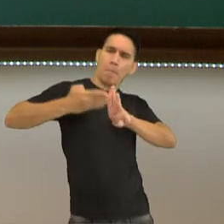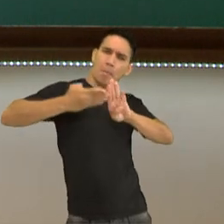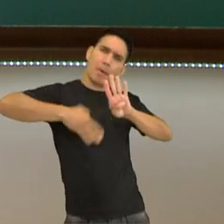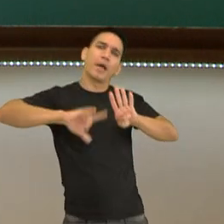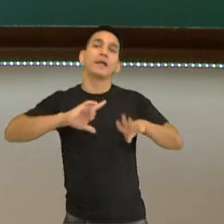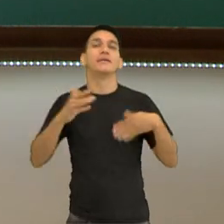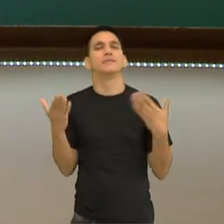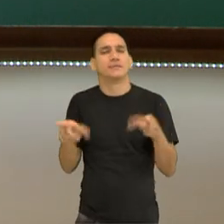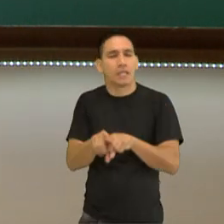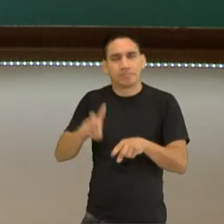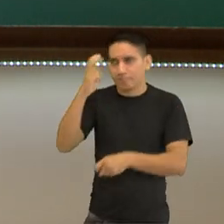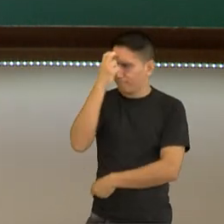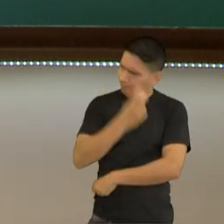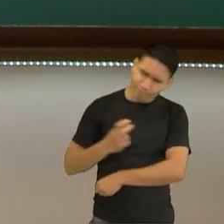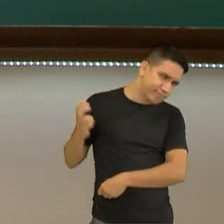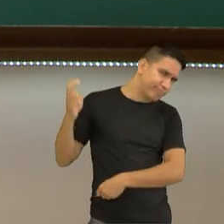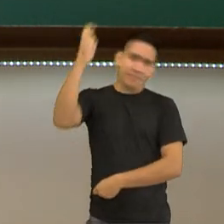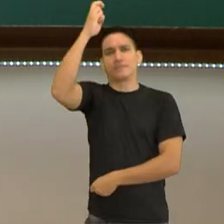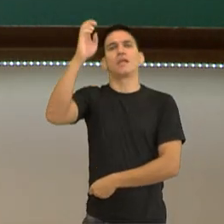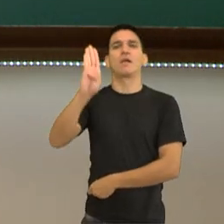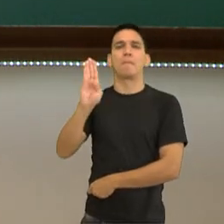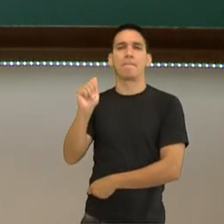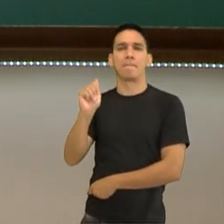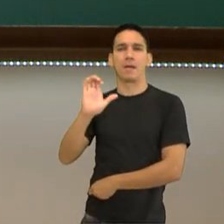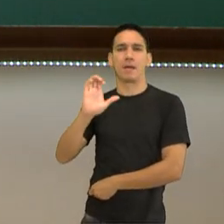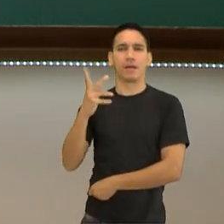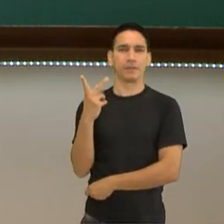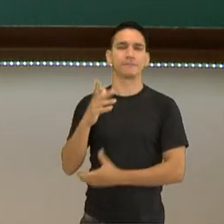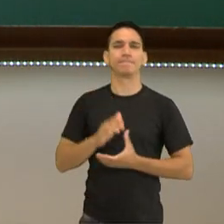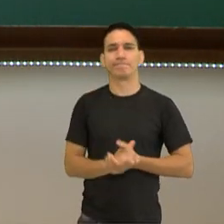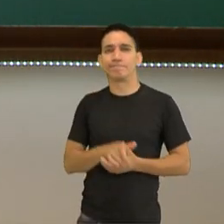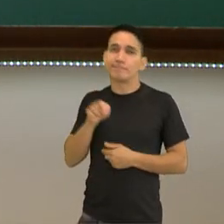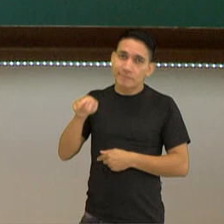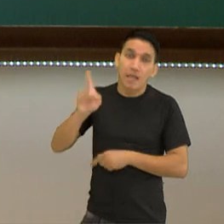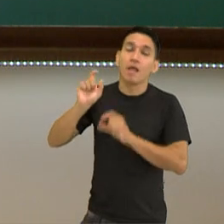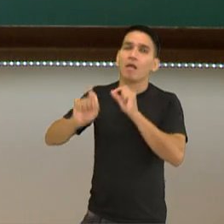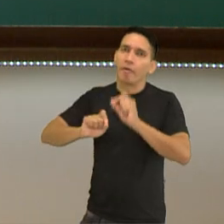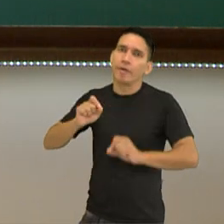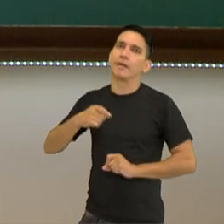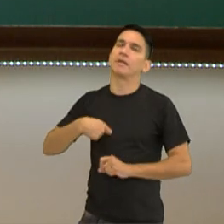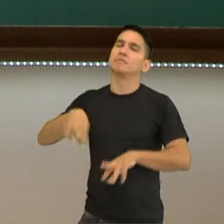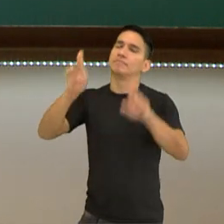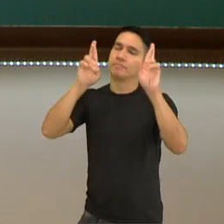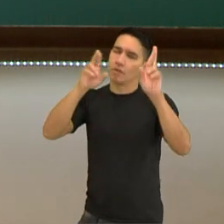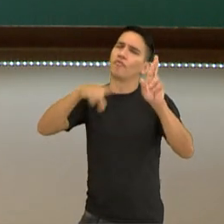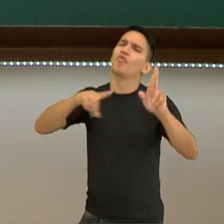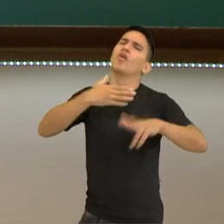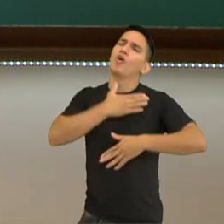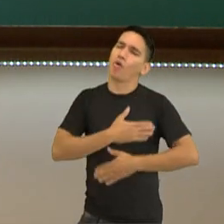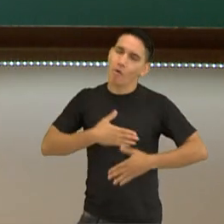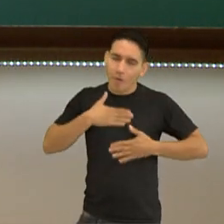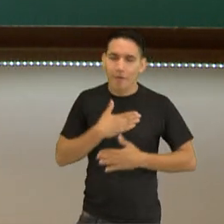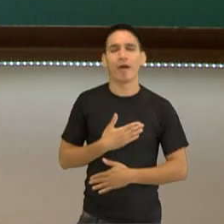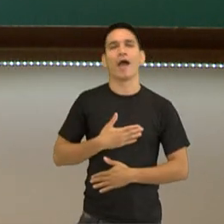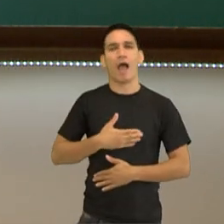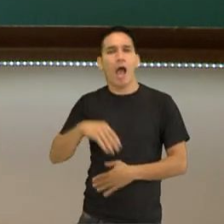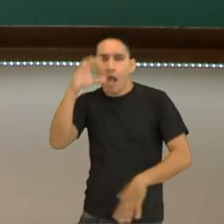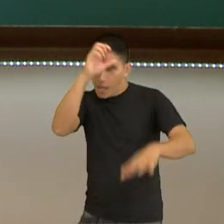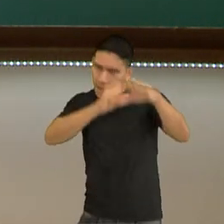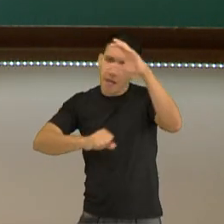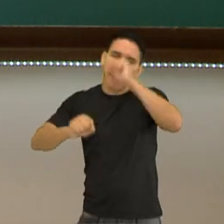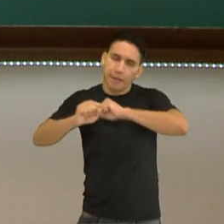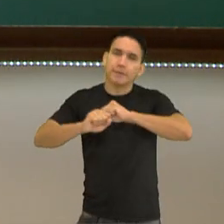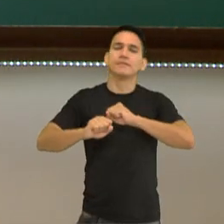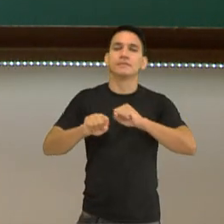o gênio Johann Sebastian Bach. Esse, espero que vocês tenham gostado, aprendido